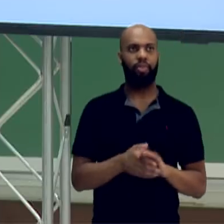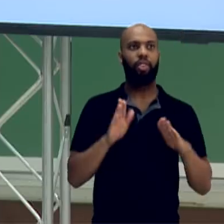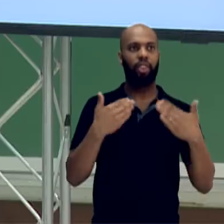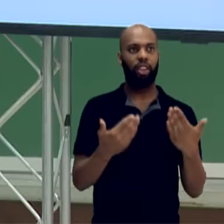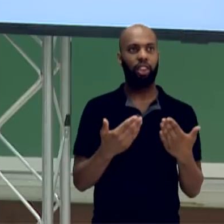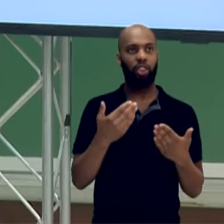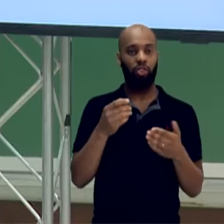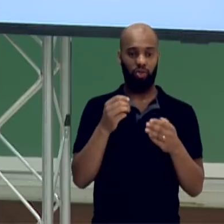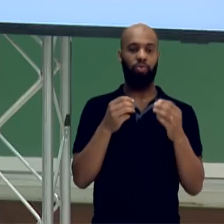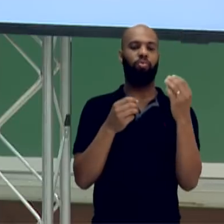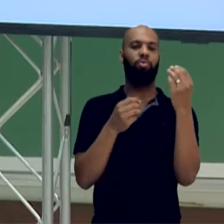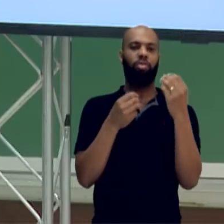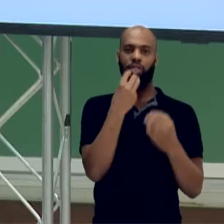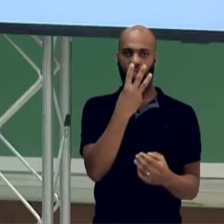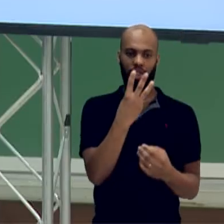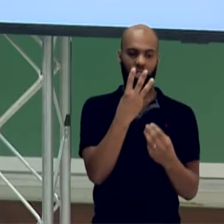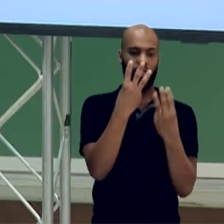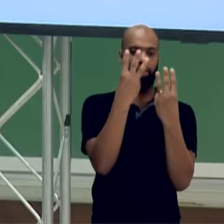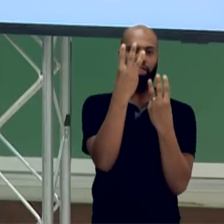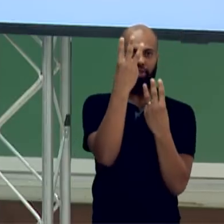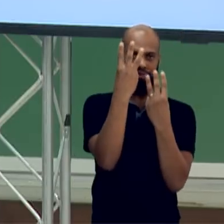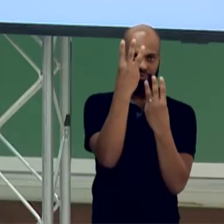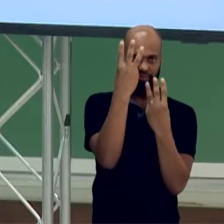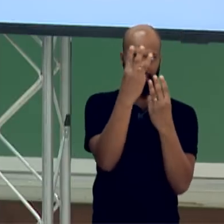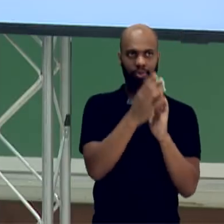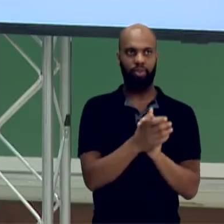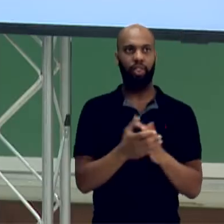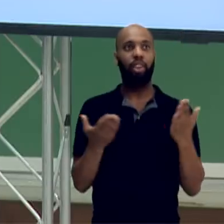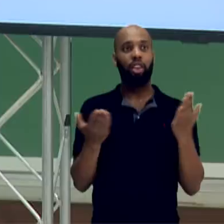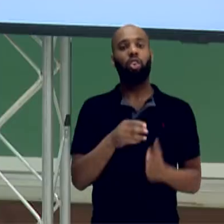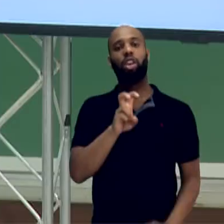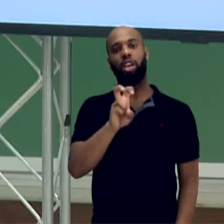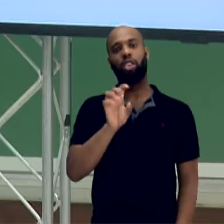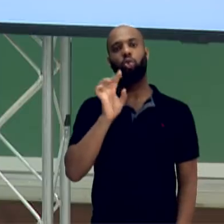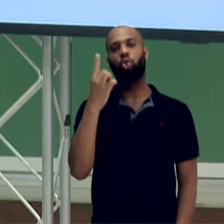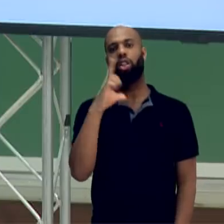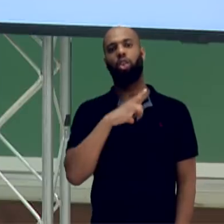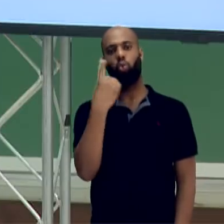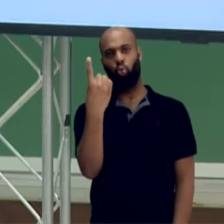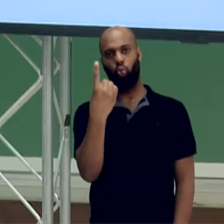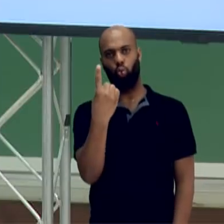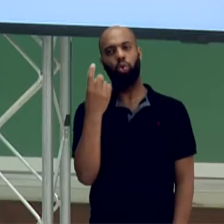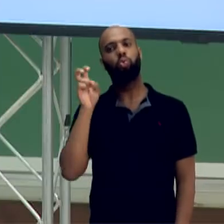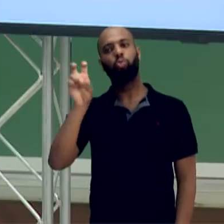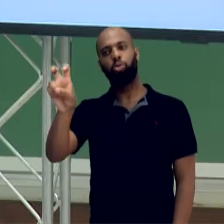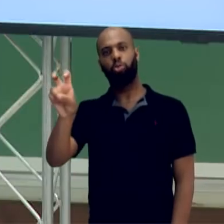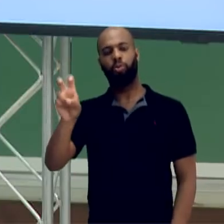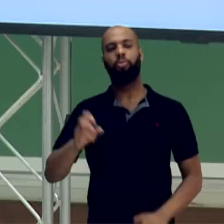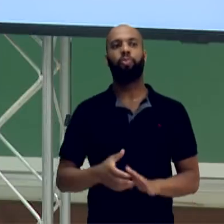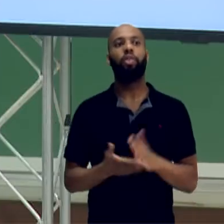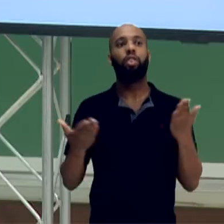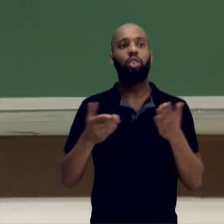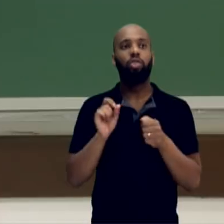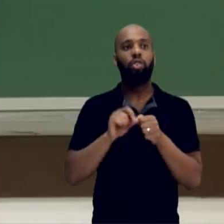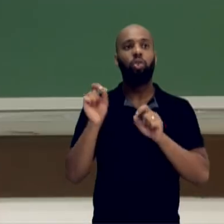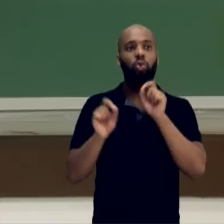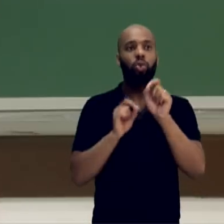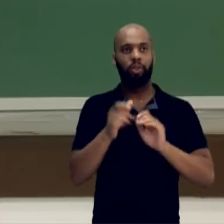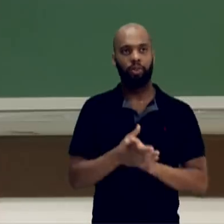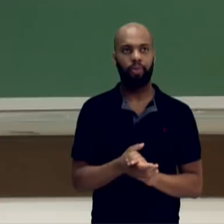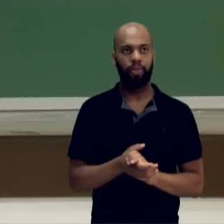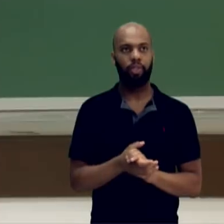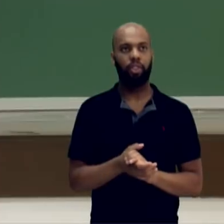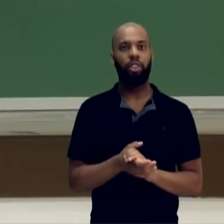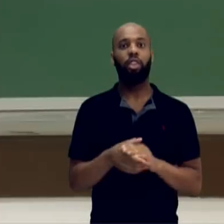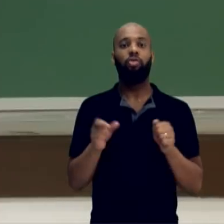o 5 só tem uma vez, então ele está isoladinho lá, é uma vez só. Agora, qual é o nosso trabalho? O nosso trabalho